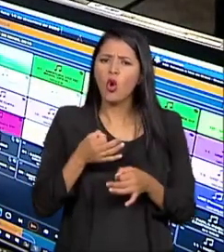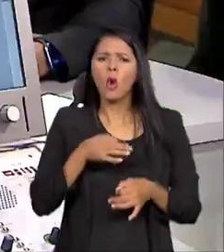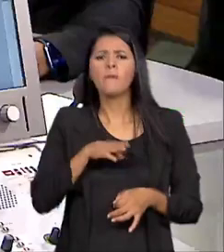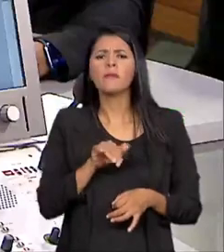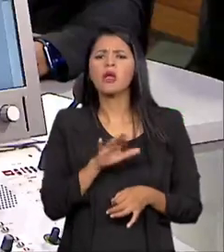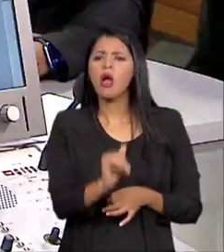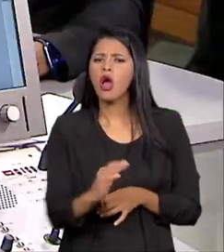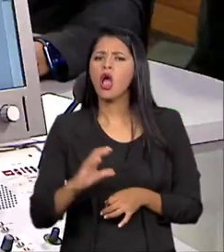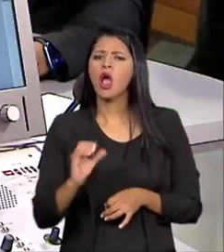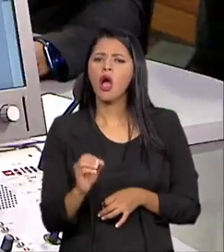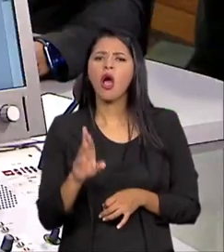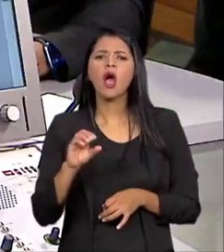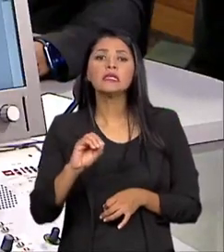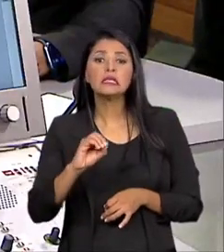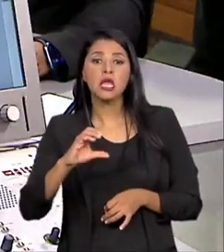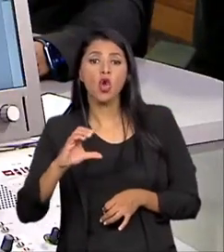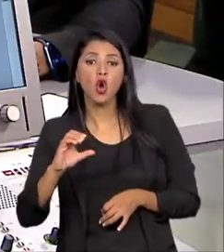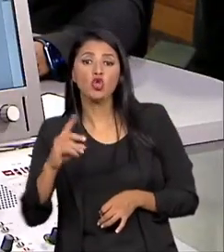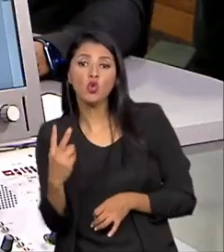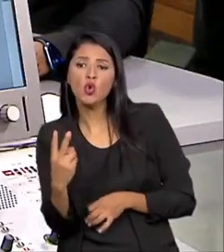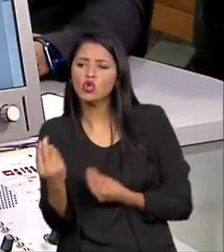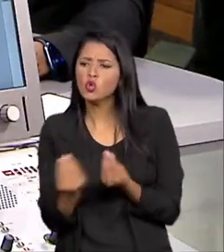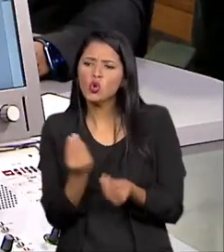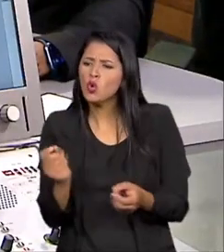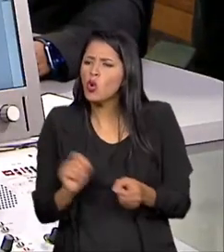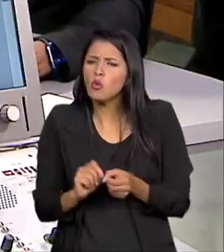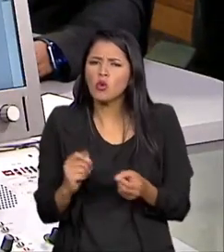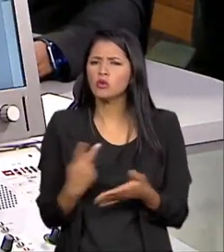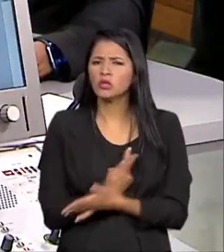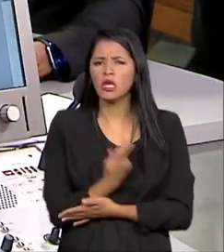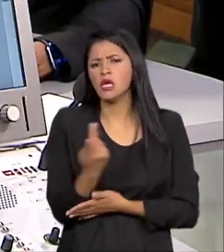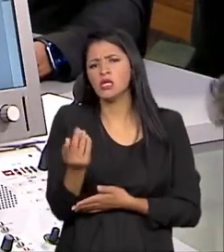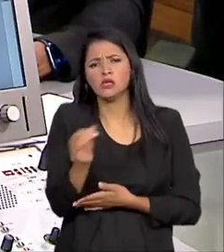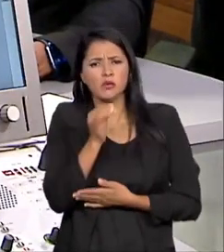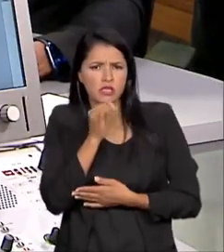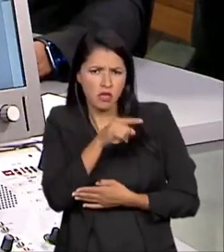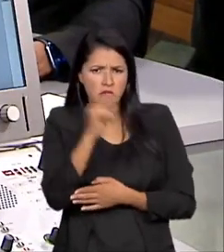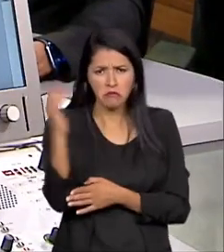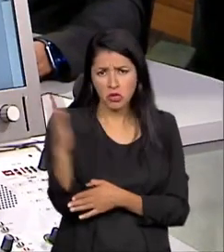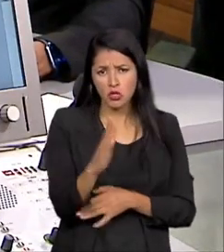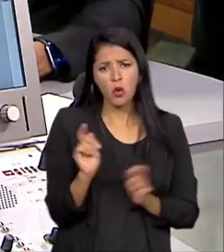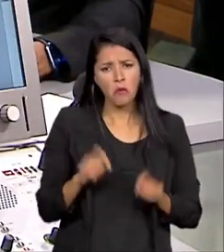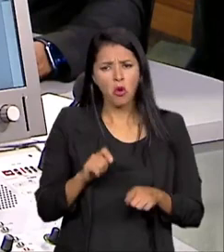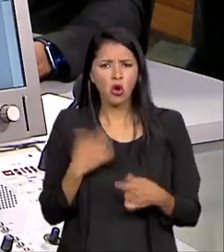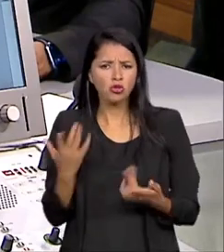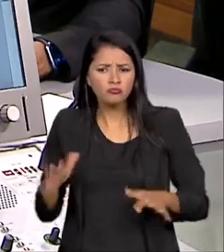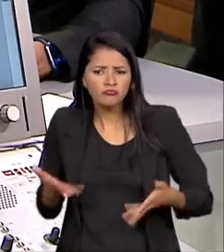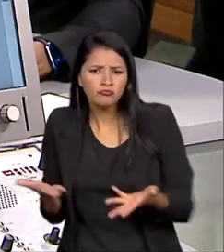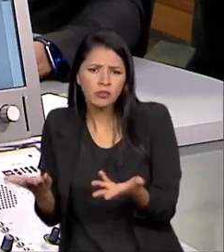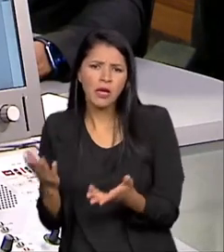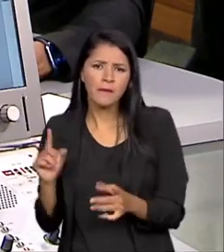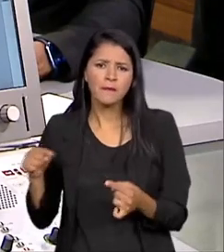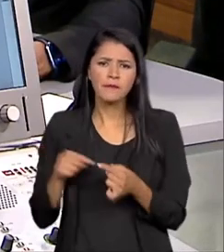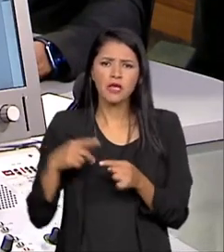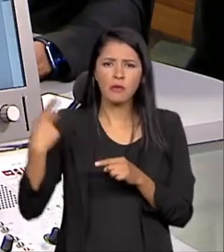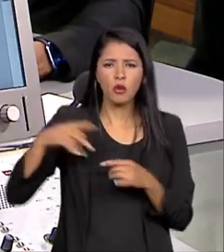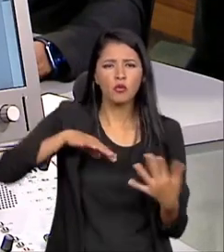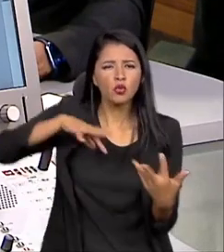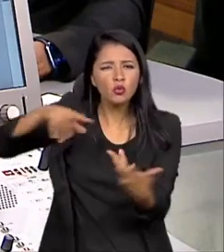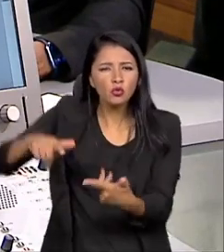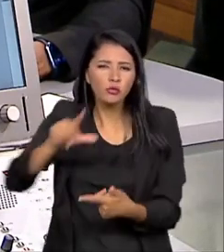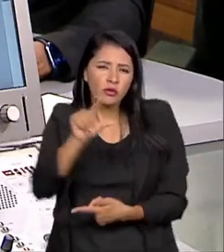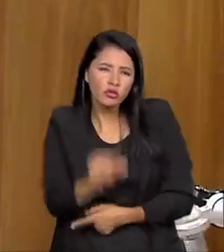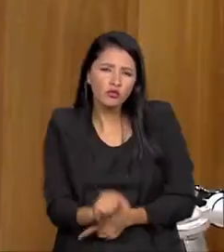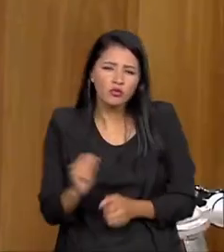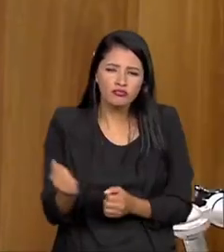como é que funciona o mercado de carbono brasileiro de que forma o exemplo do Brasil pode contribuir para metas globais de redução de emissões de gases